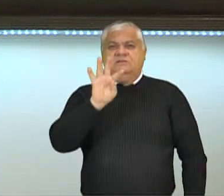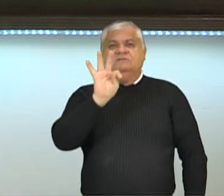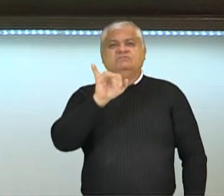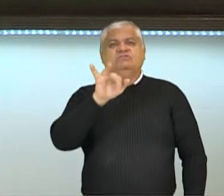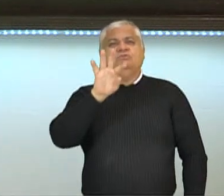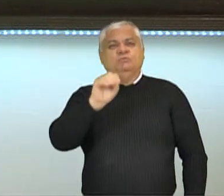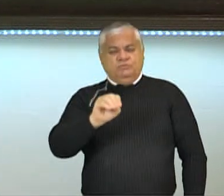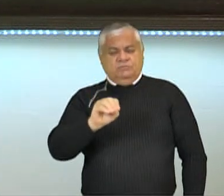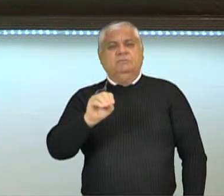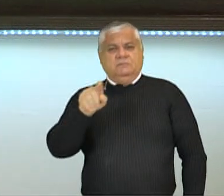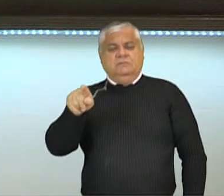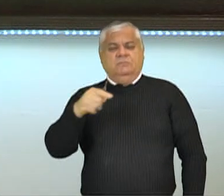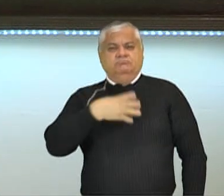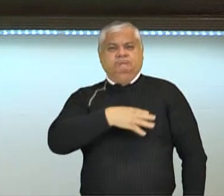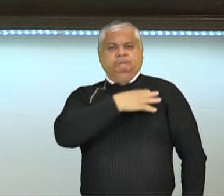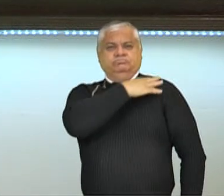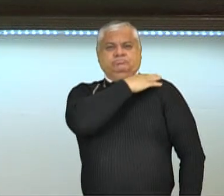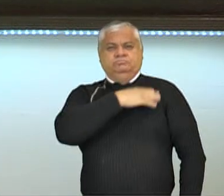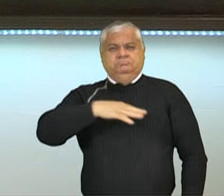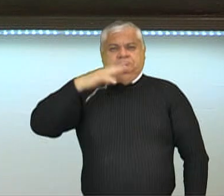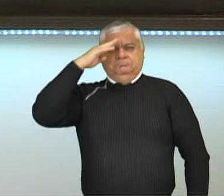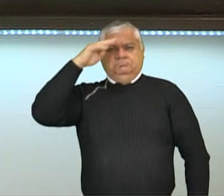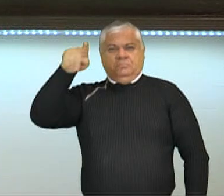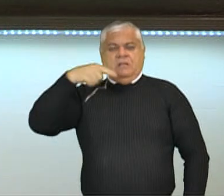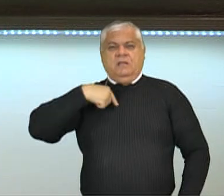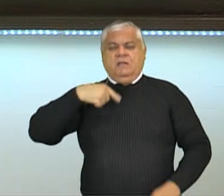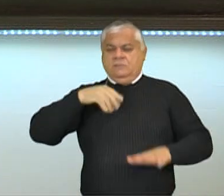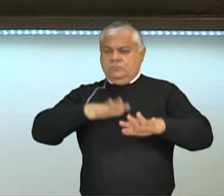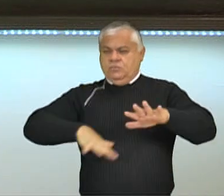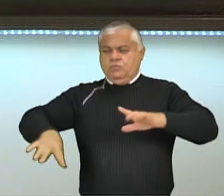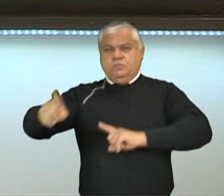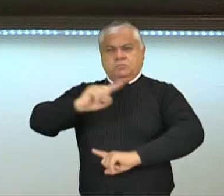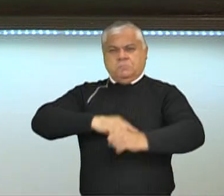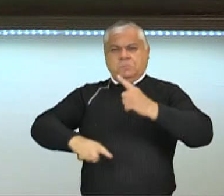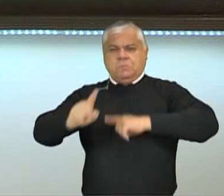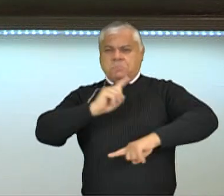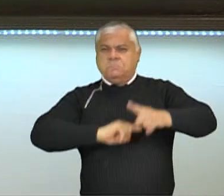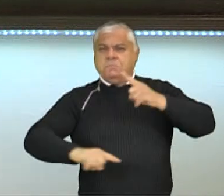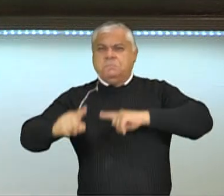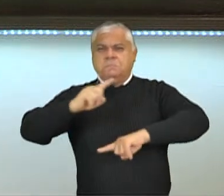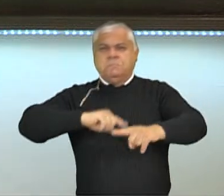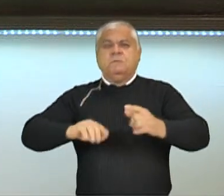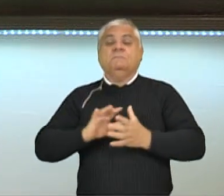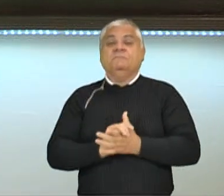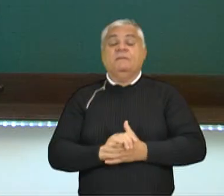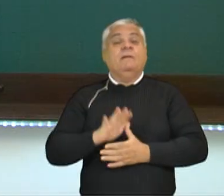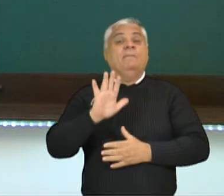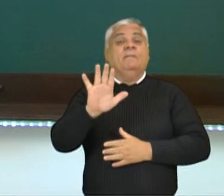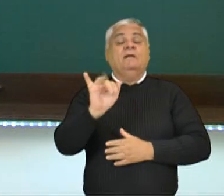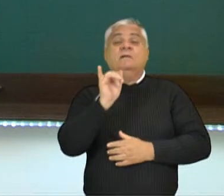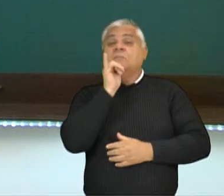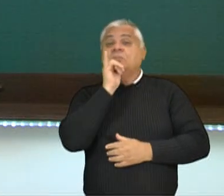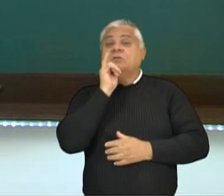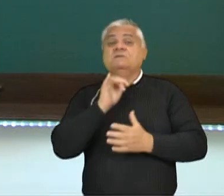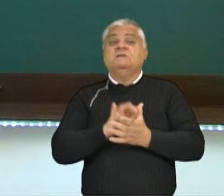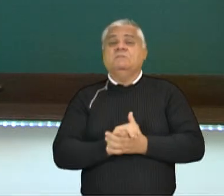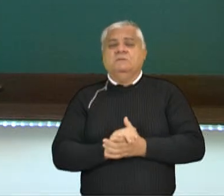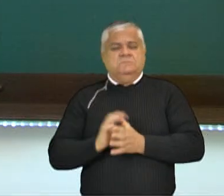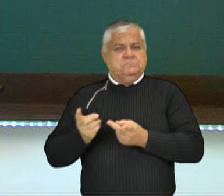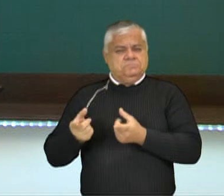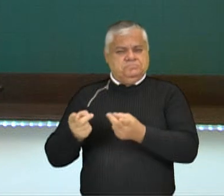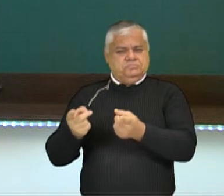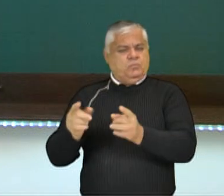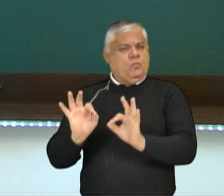certa estabilidade ali na região, mediando esses conflitos. Mas isso não duraria para sempre,